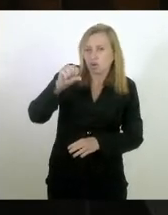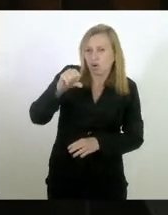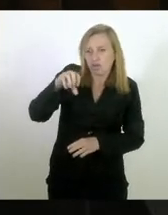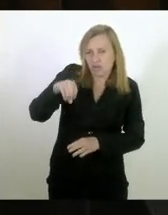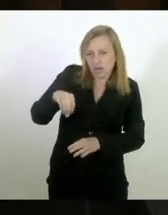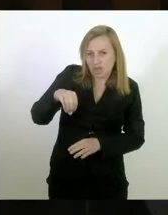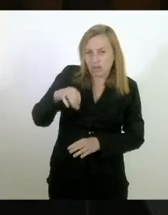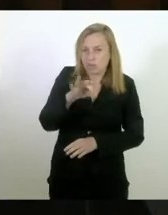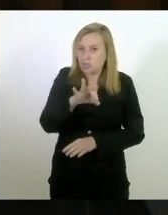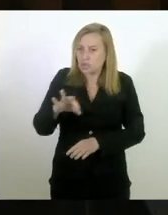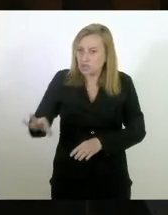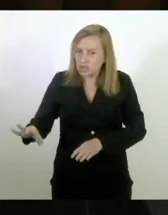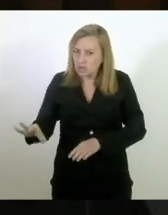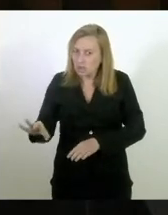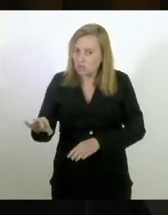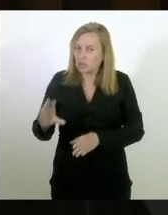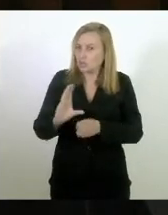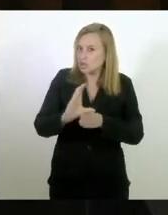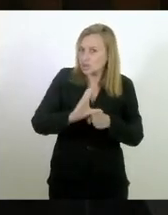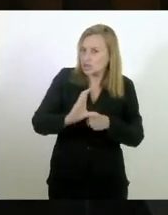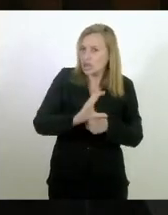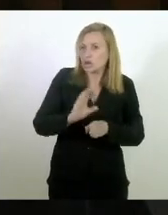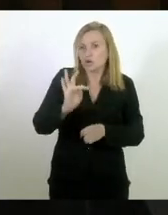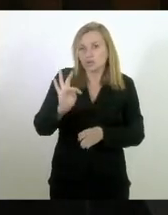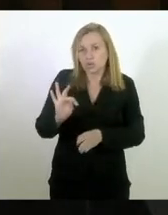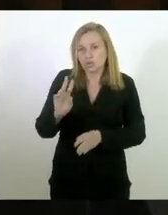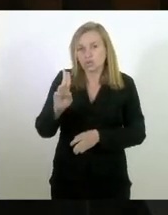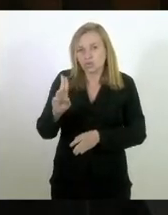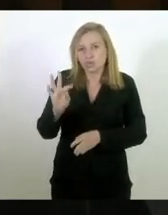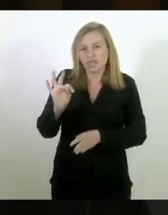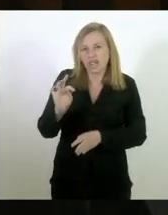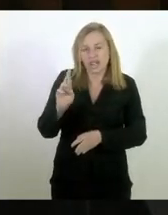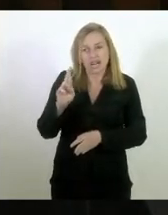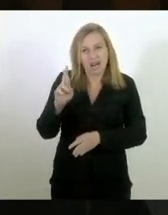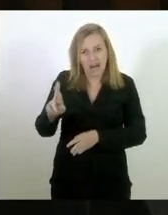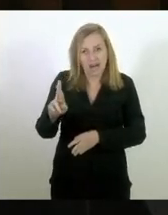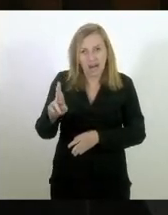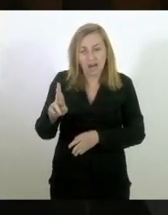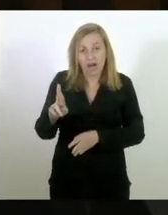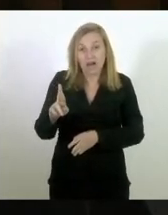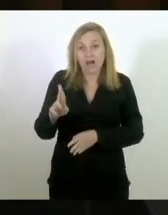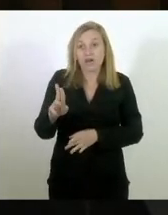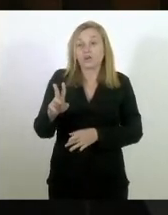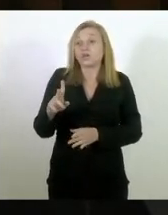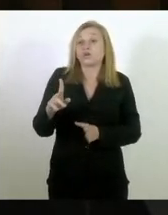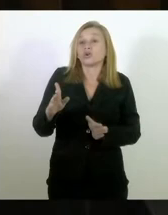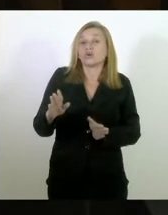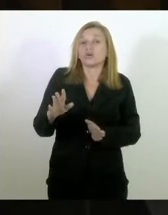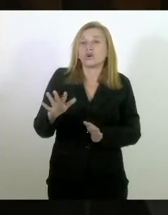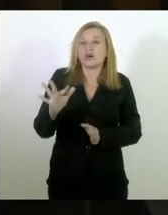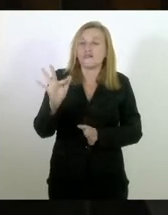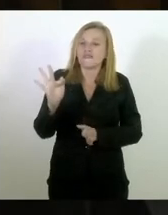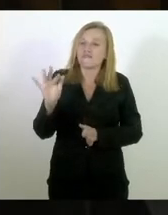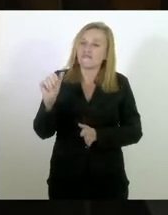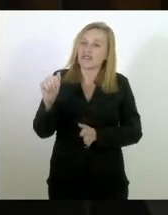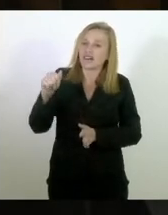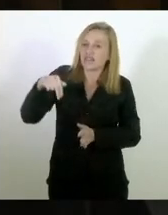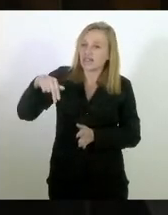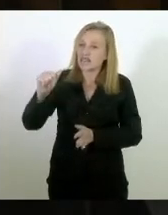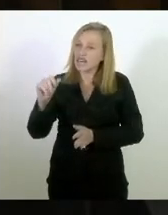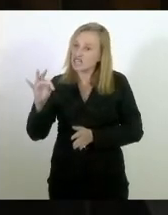porcento dos conselhos tutelares estão tomados por fanáticos religiosos o que